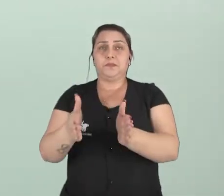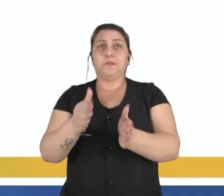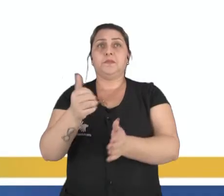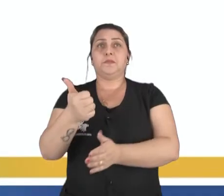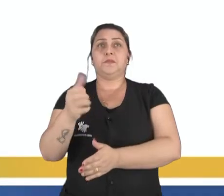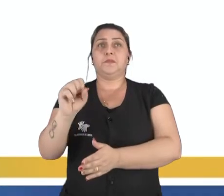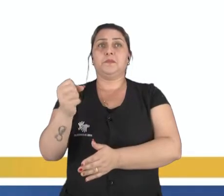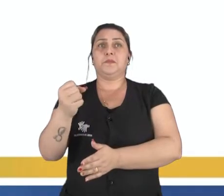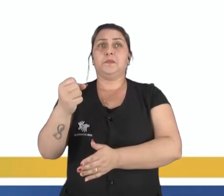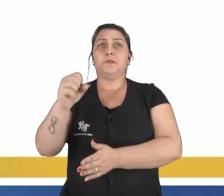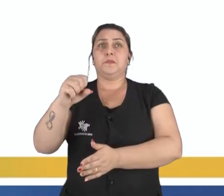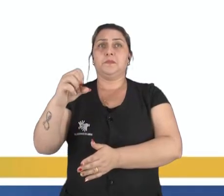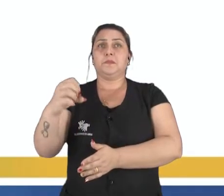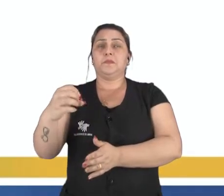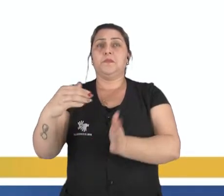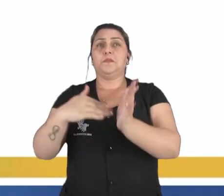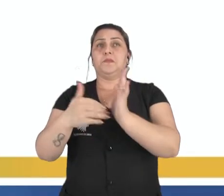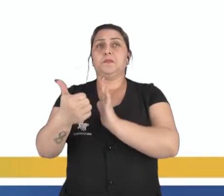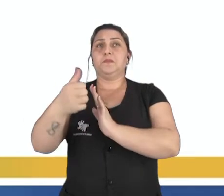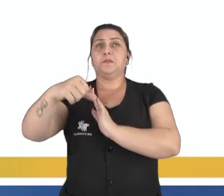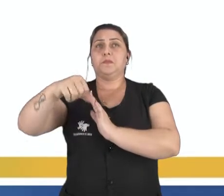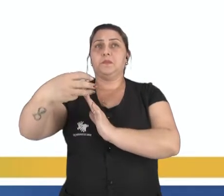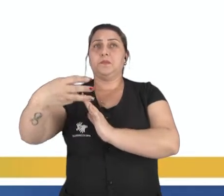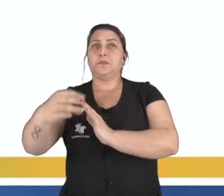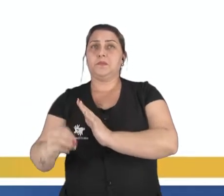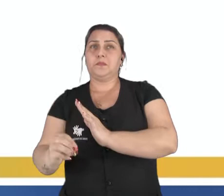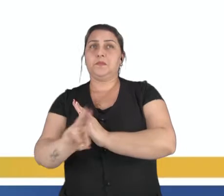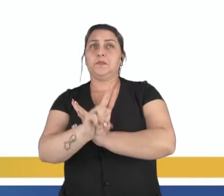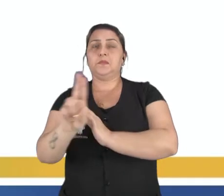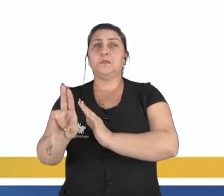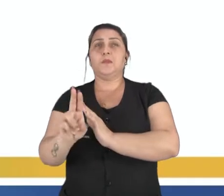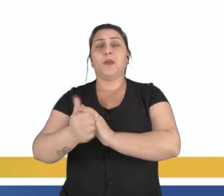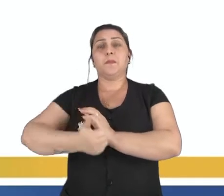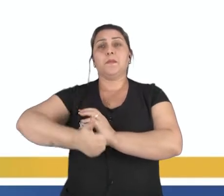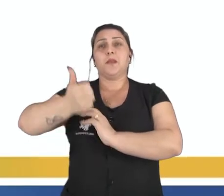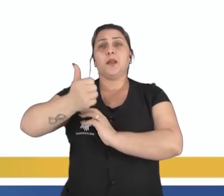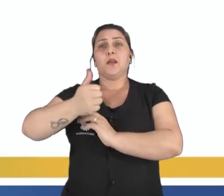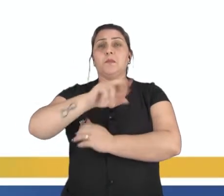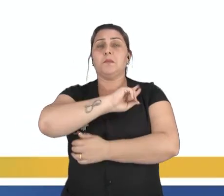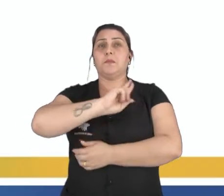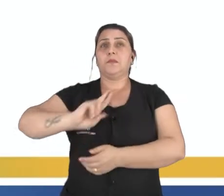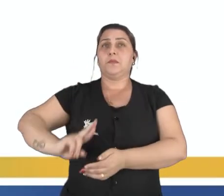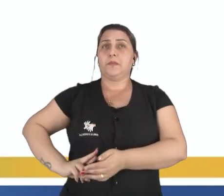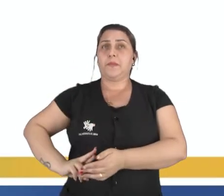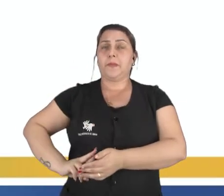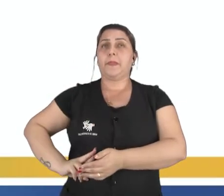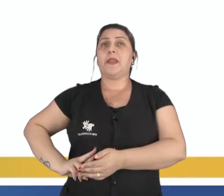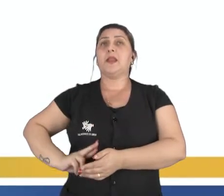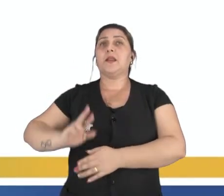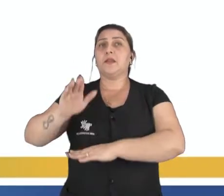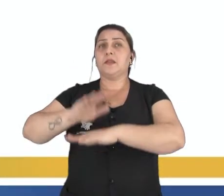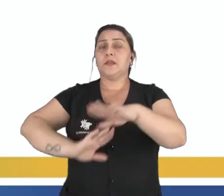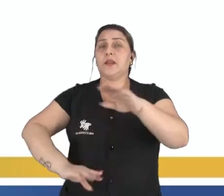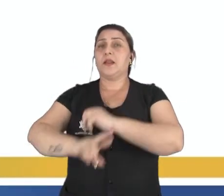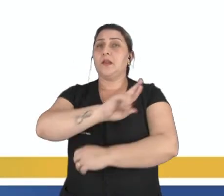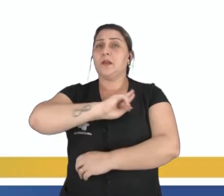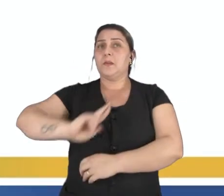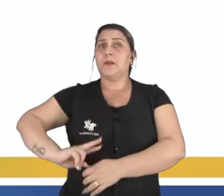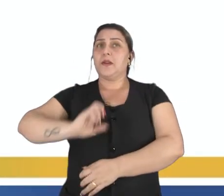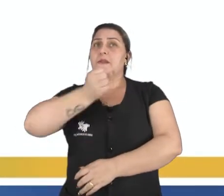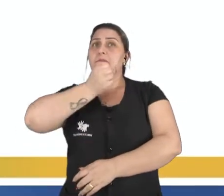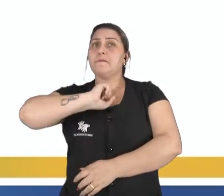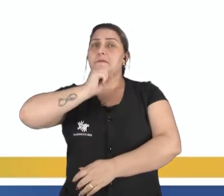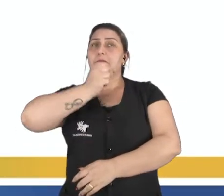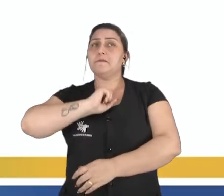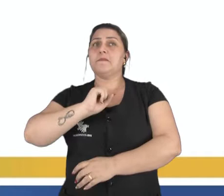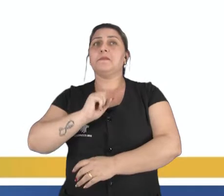de 1889 a 1930, né, que é chamado a Primeira República, vivemos o período da chamada República Velha,